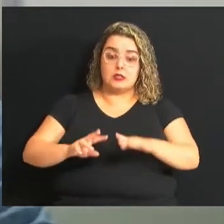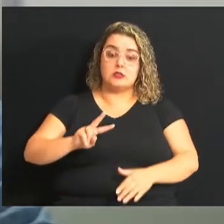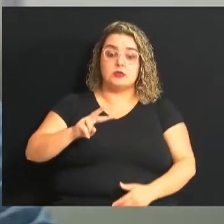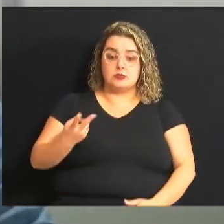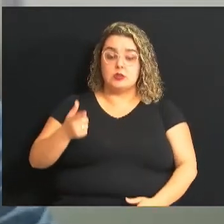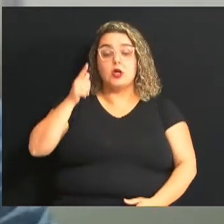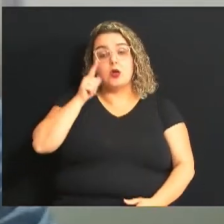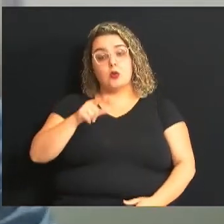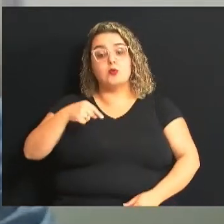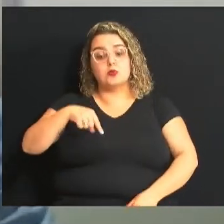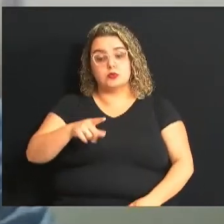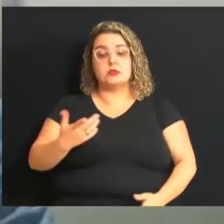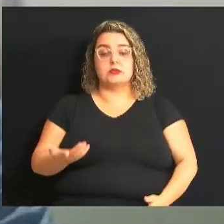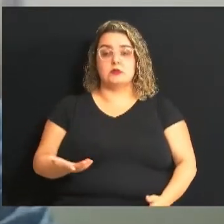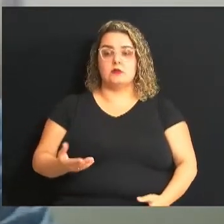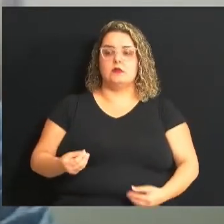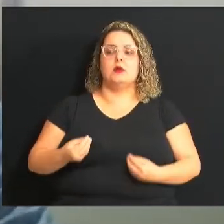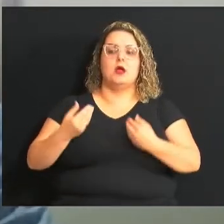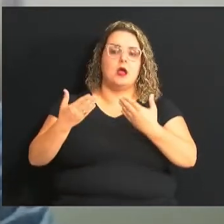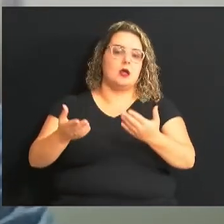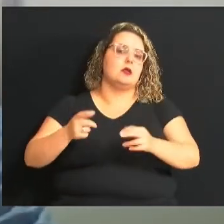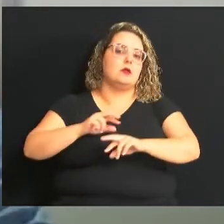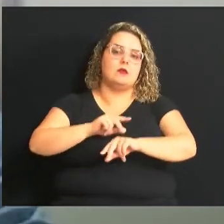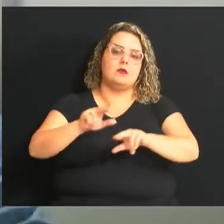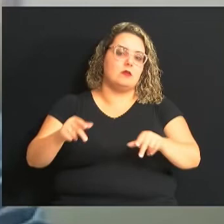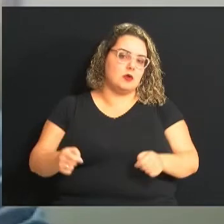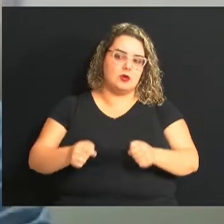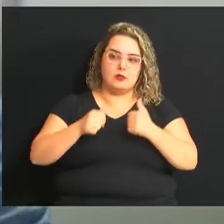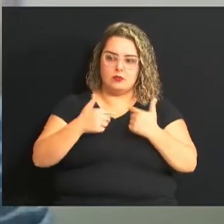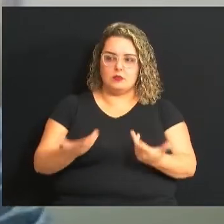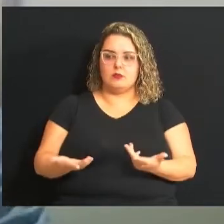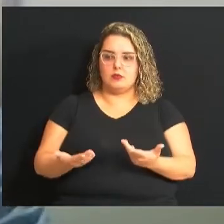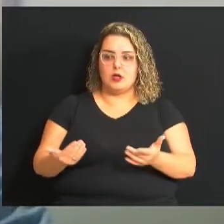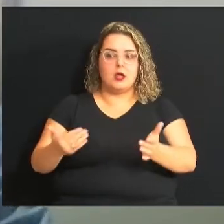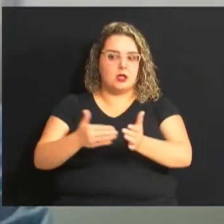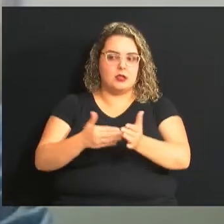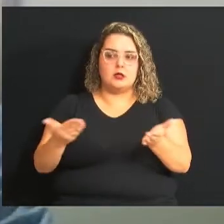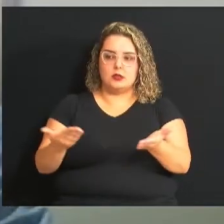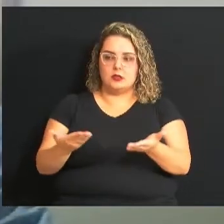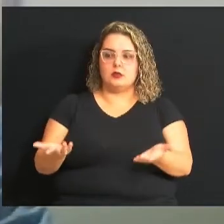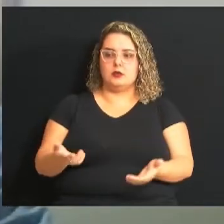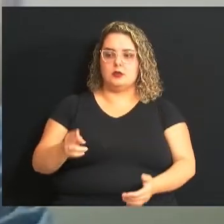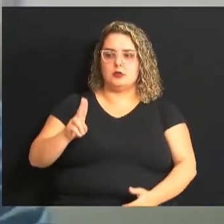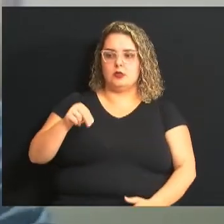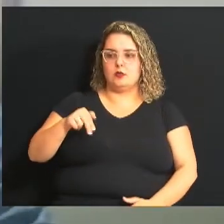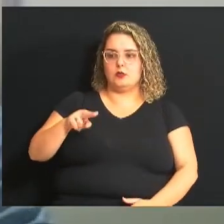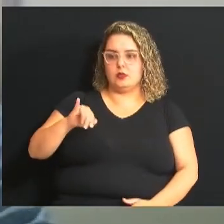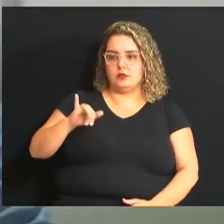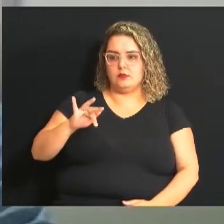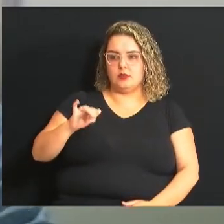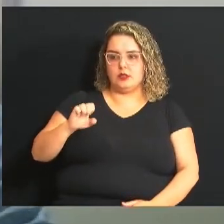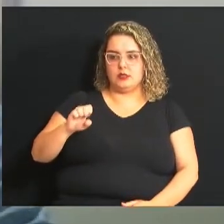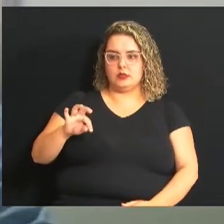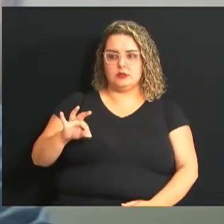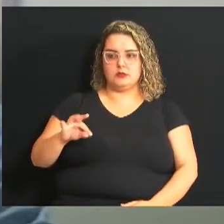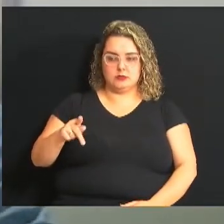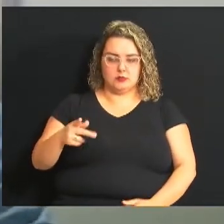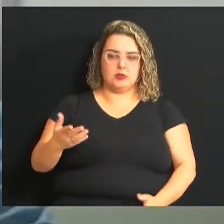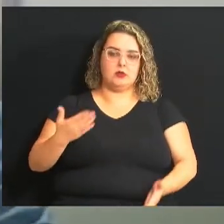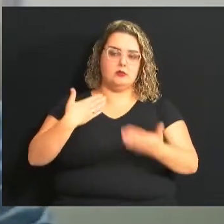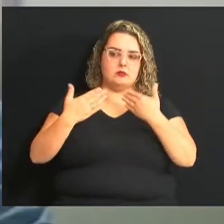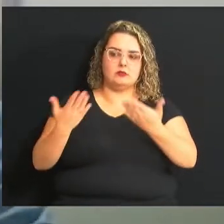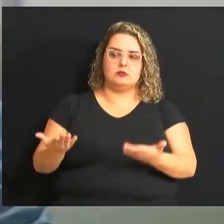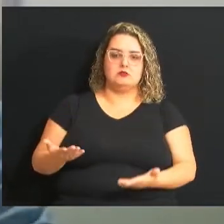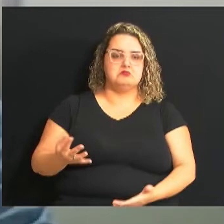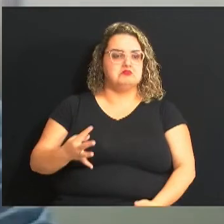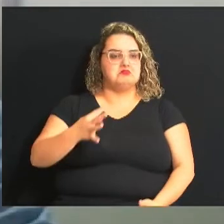ir, vai proporcionar diversos benefícios, né? Até hoje, lá dentro da Unifesp, a gente até conversa com os outros médicos. Até hoje eu não conheço uma